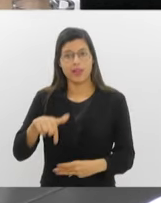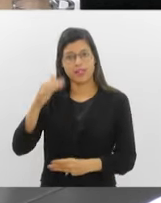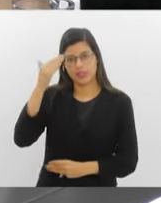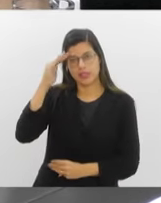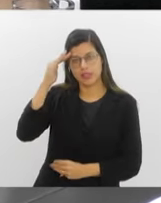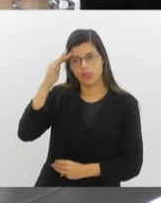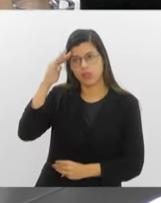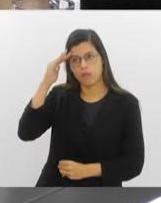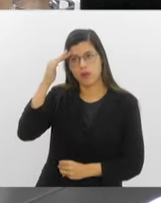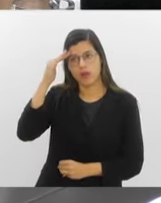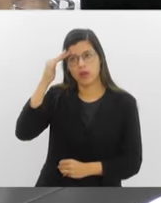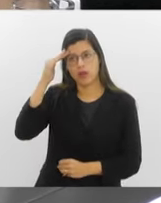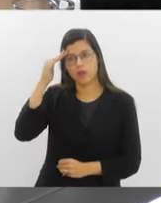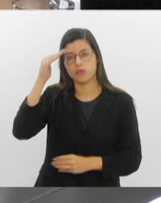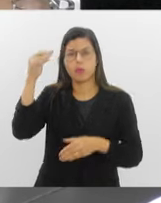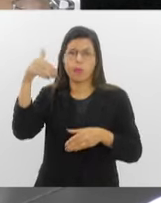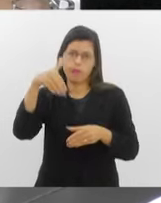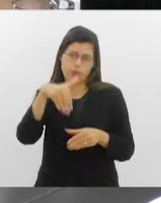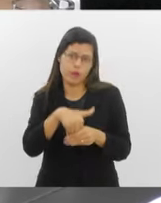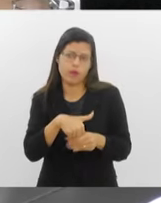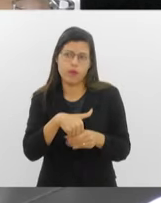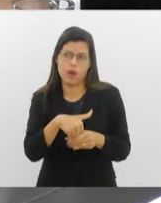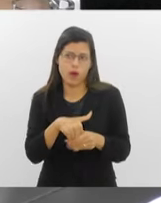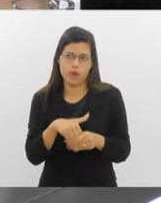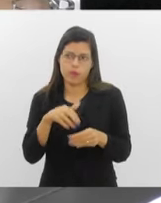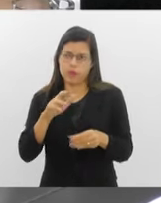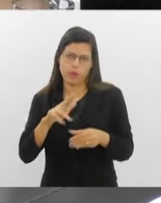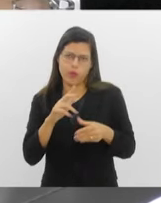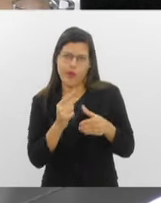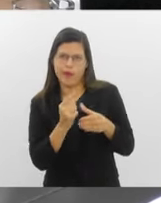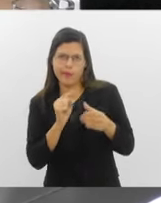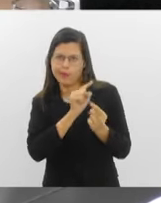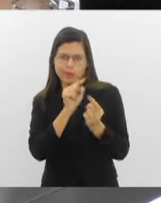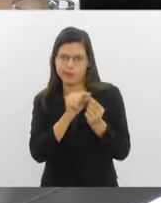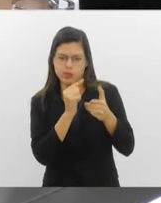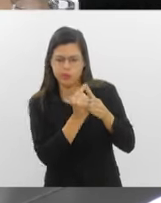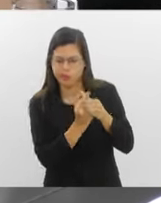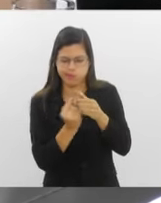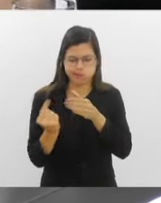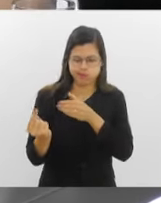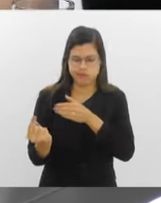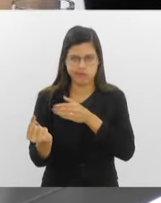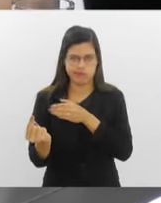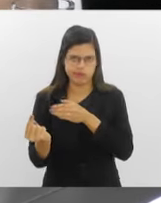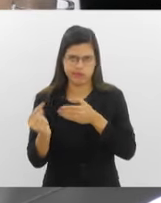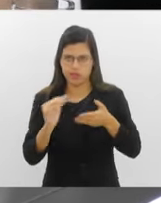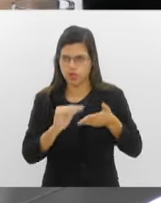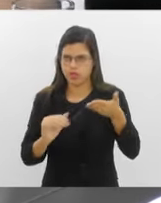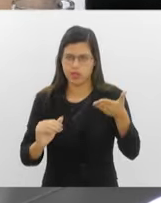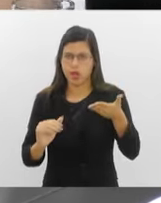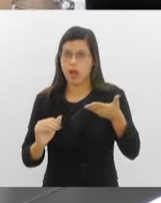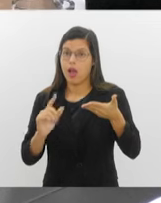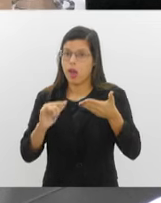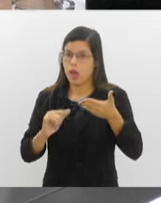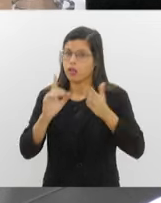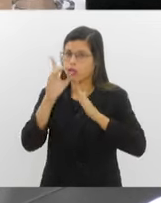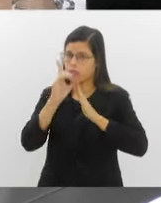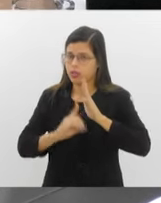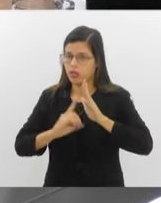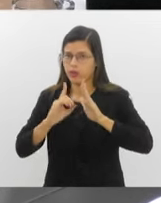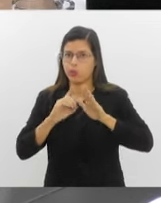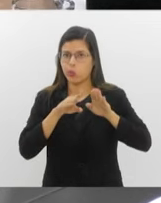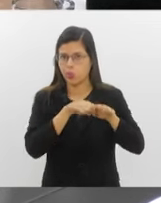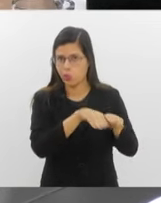que foi o meu voto e não para excluir ninguém. Ao contrário, para gerar direitos iguais para